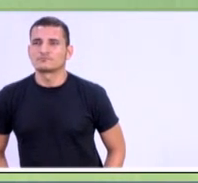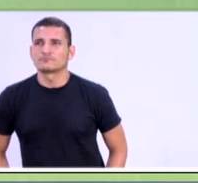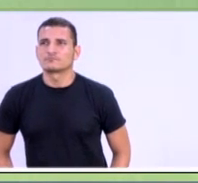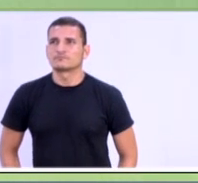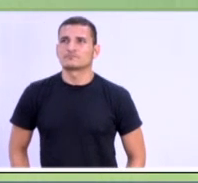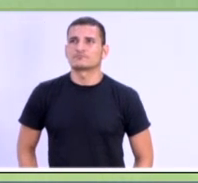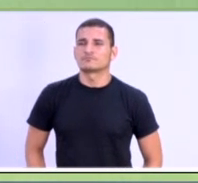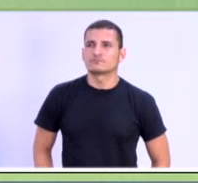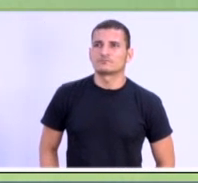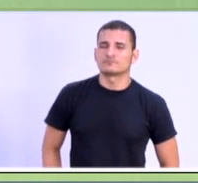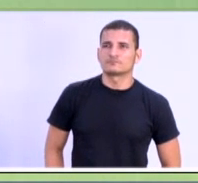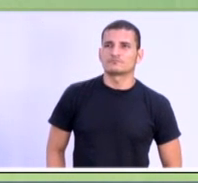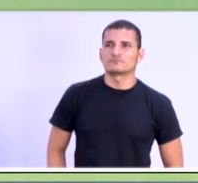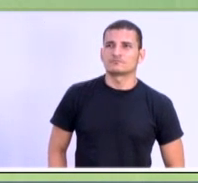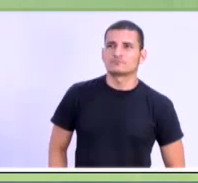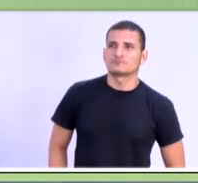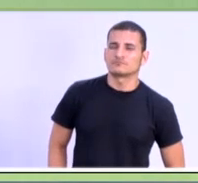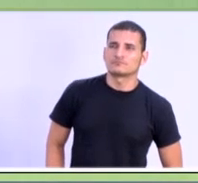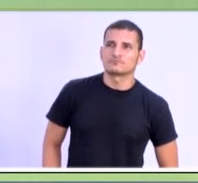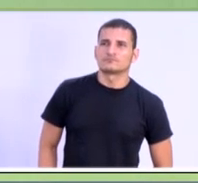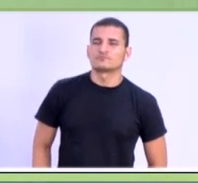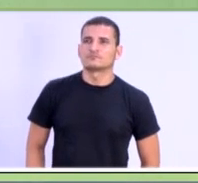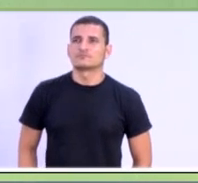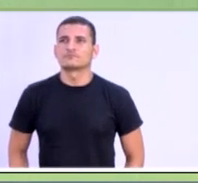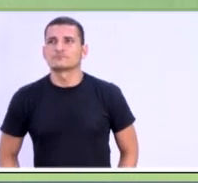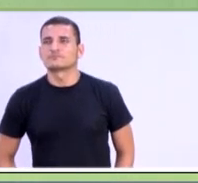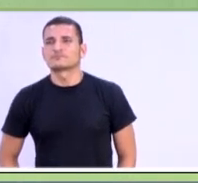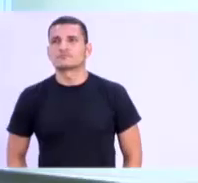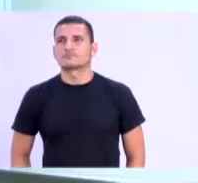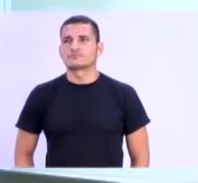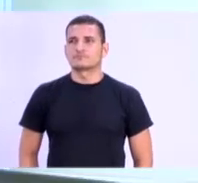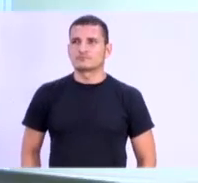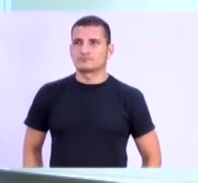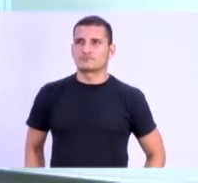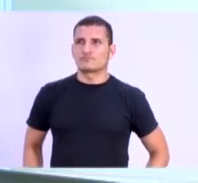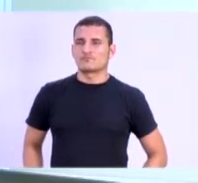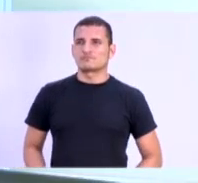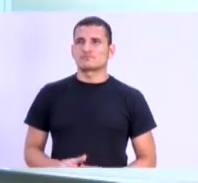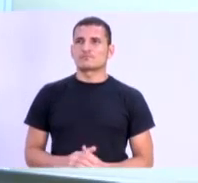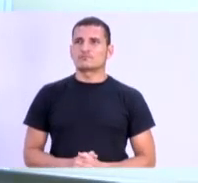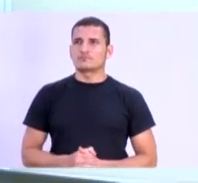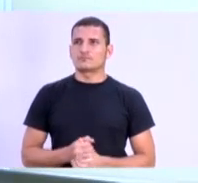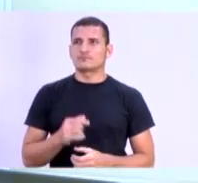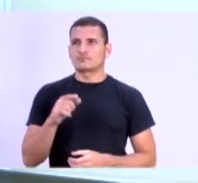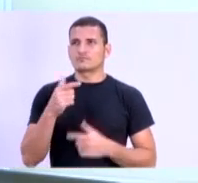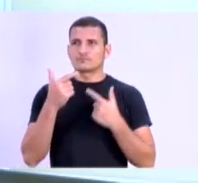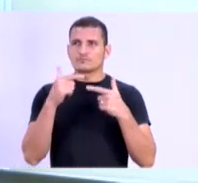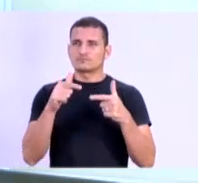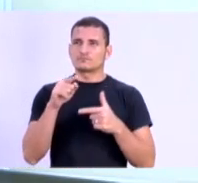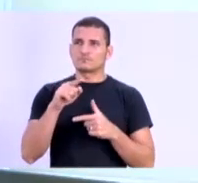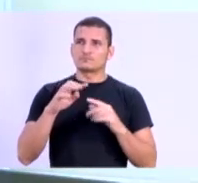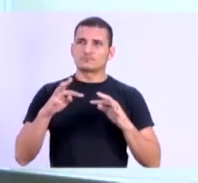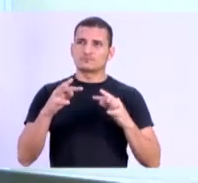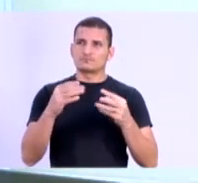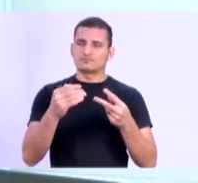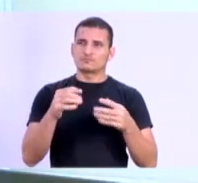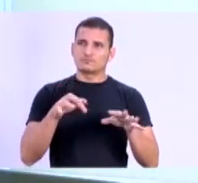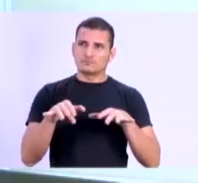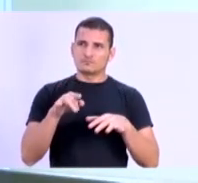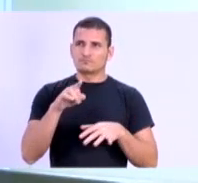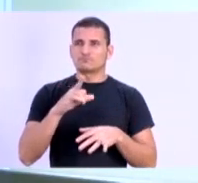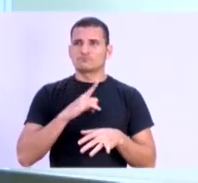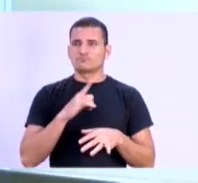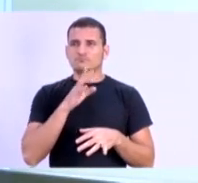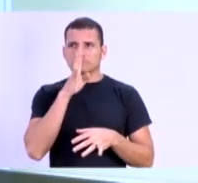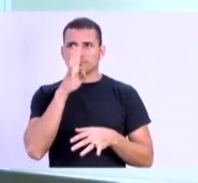descobriram, o Eclipse, quase todas as linguagens orientadas a objetos, ele tem formas automáticas de criar os getters e setters, né? Você vai lá